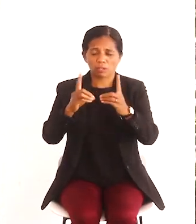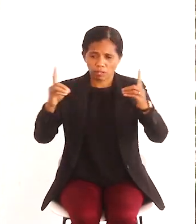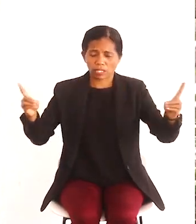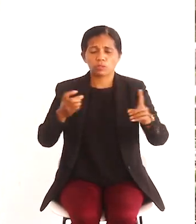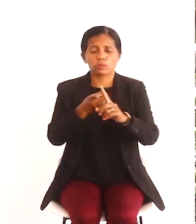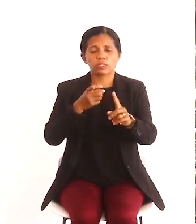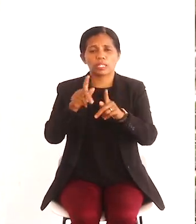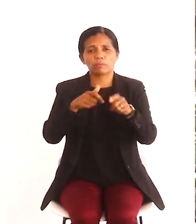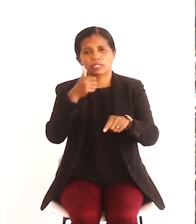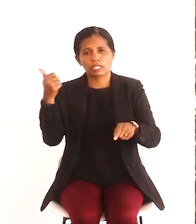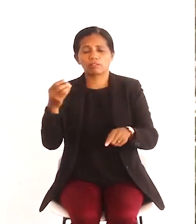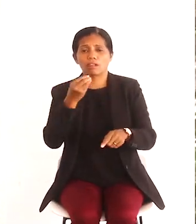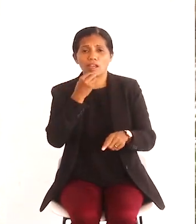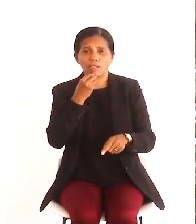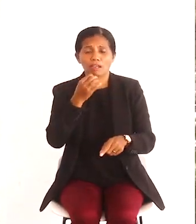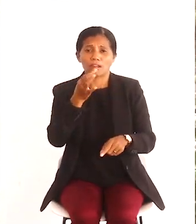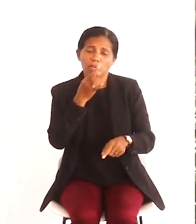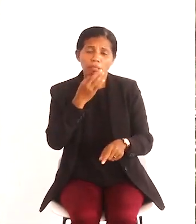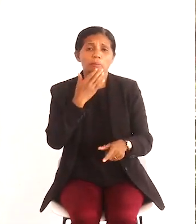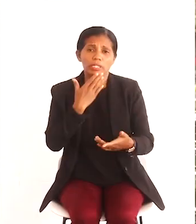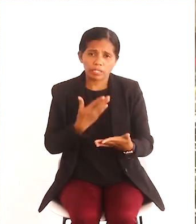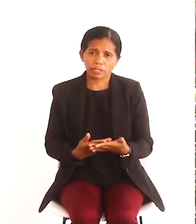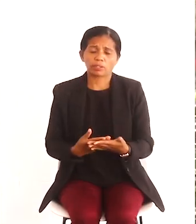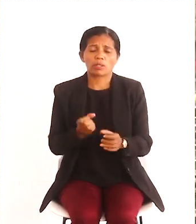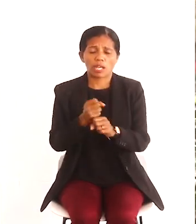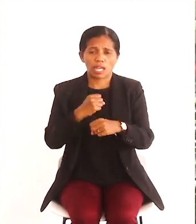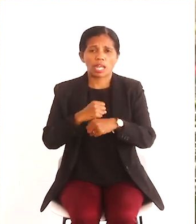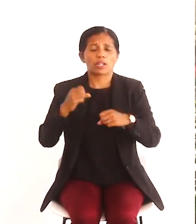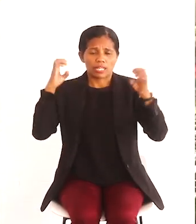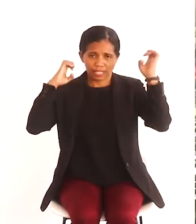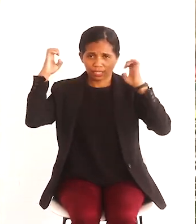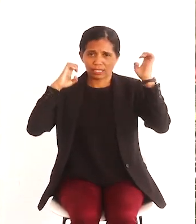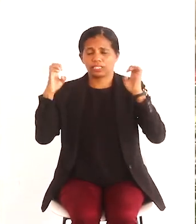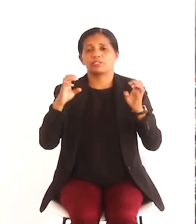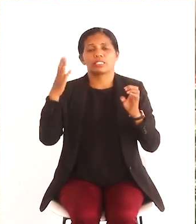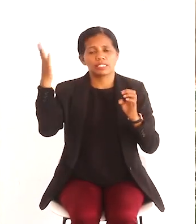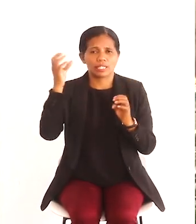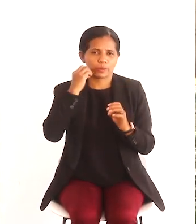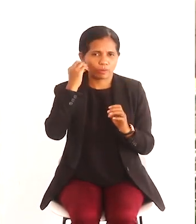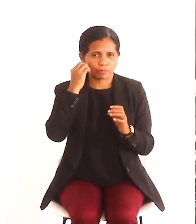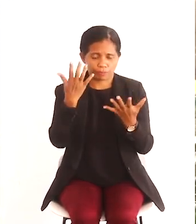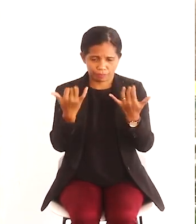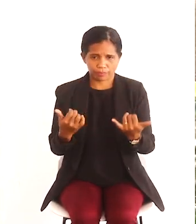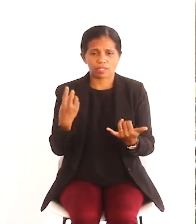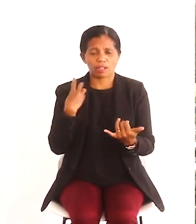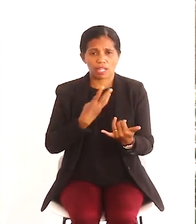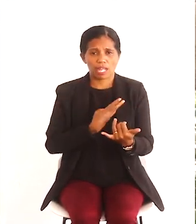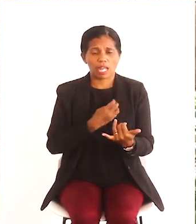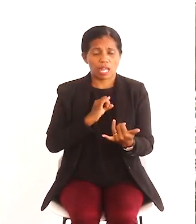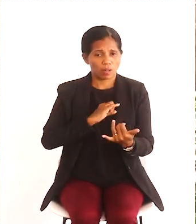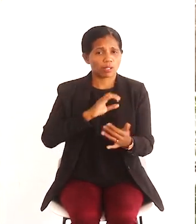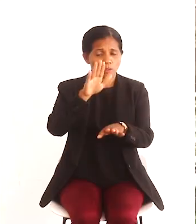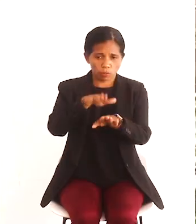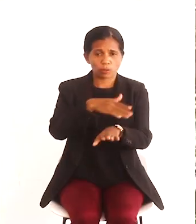Han hahan ebe saudável. Nomos halo exercisi ia uma. Nune, ohin lorong hawa kara kombida alinsira atu